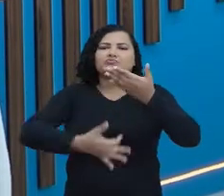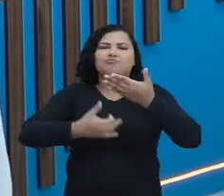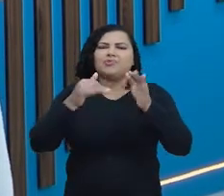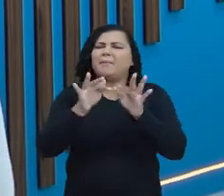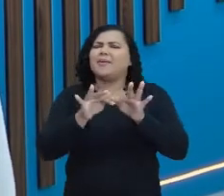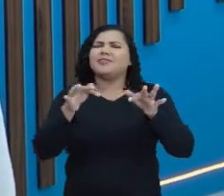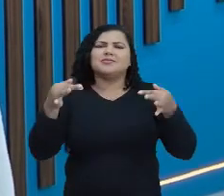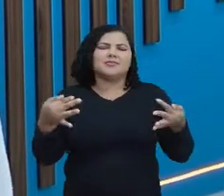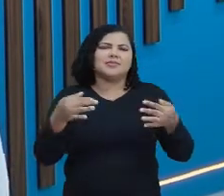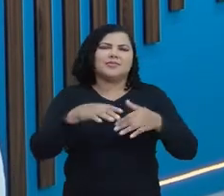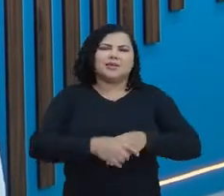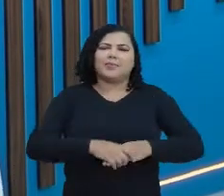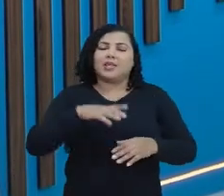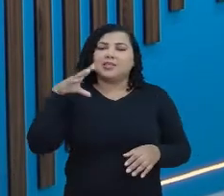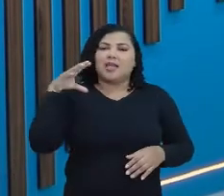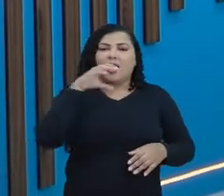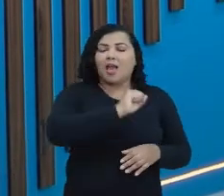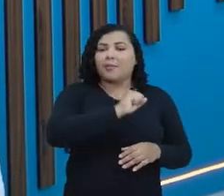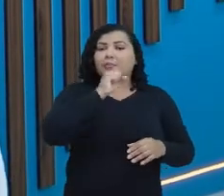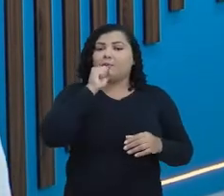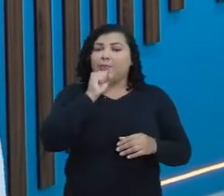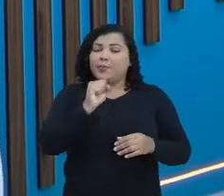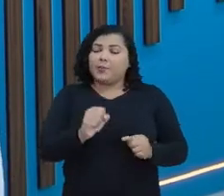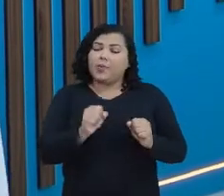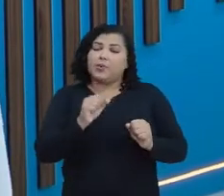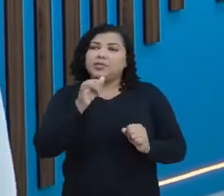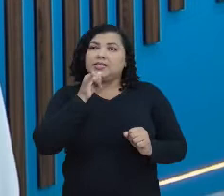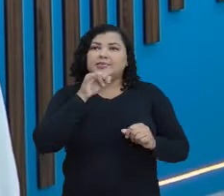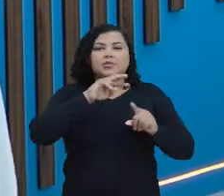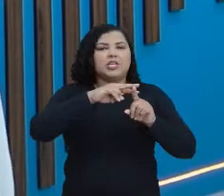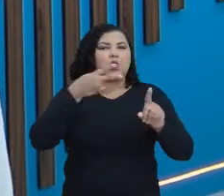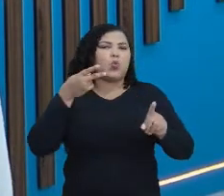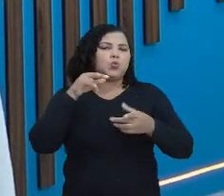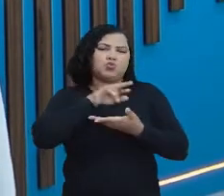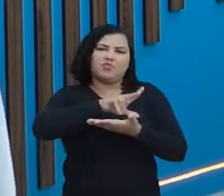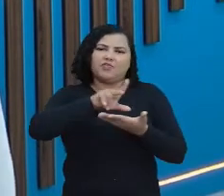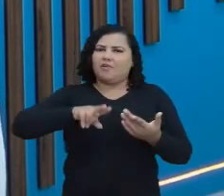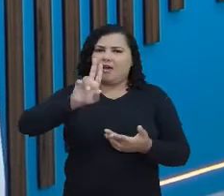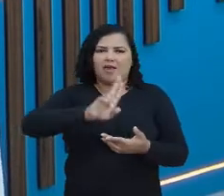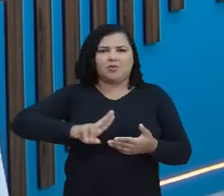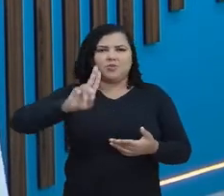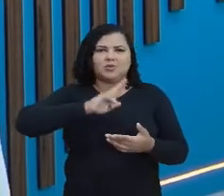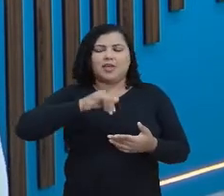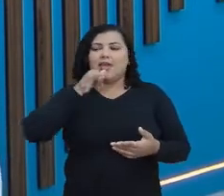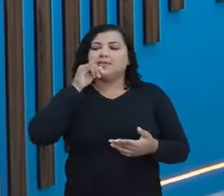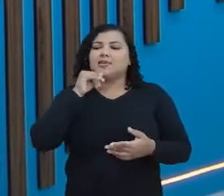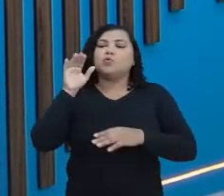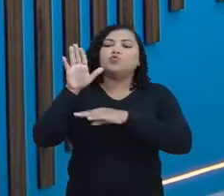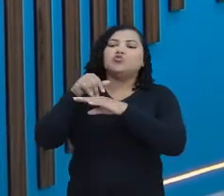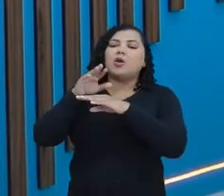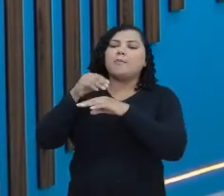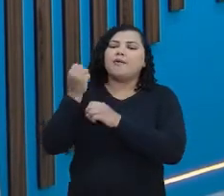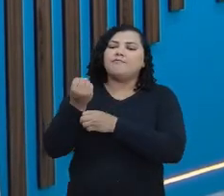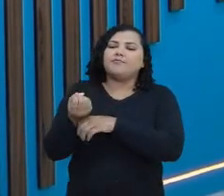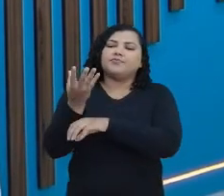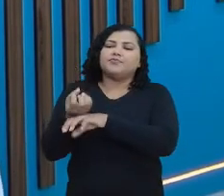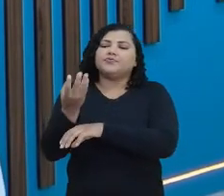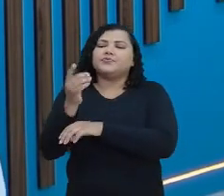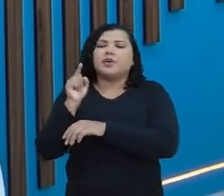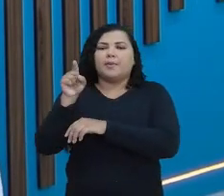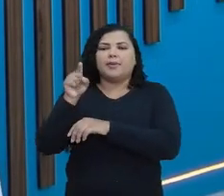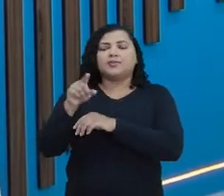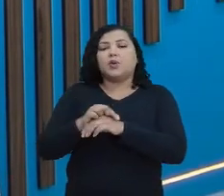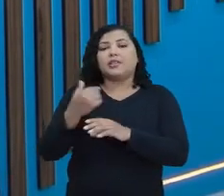simples, eram mais rápidas, você tinha diversos recursos diferentes, como chamar atenção, mandar figurinha, você